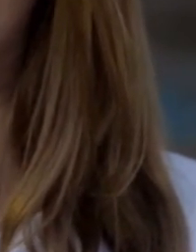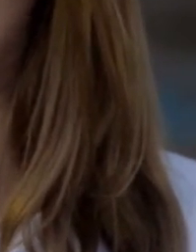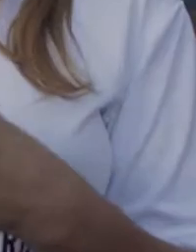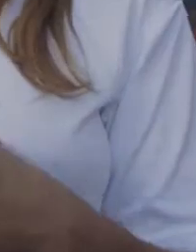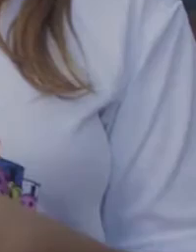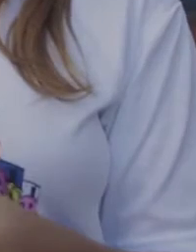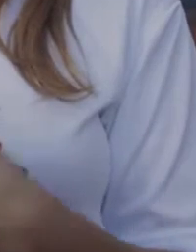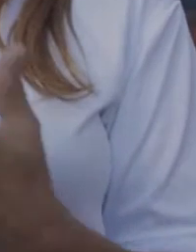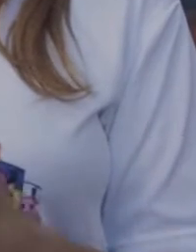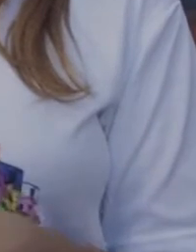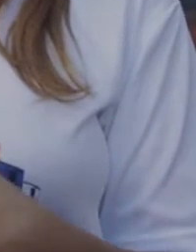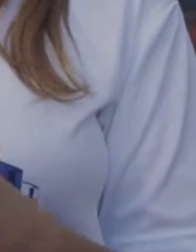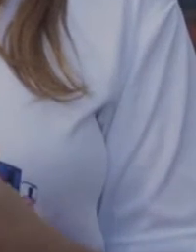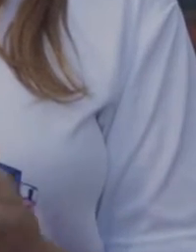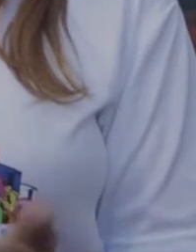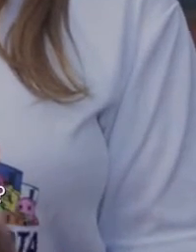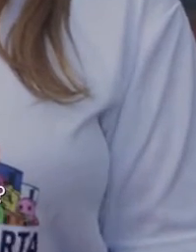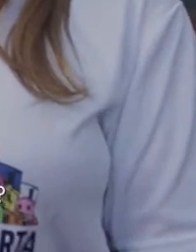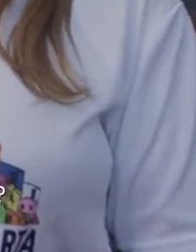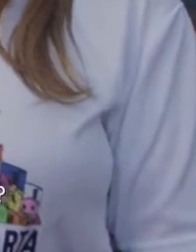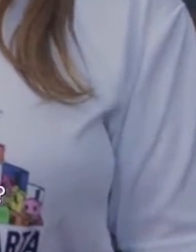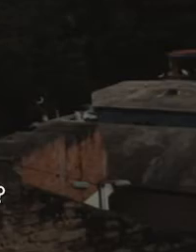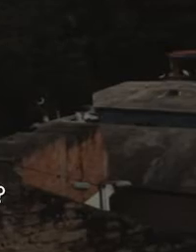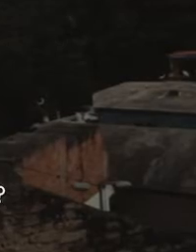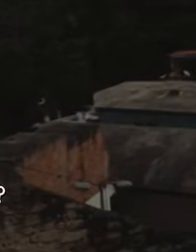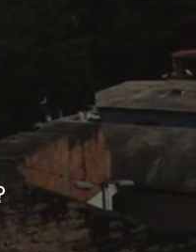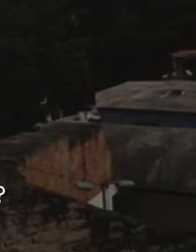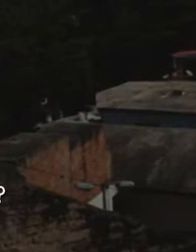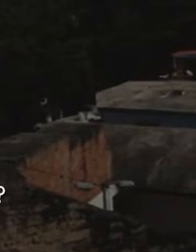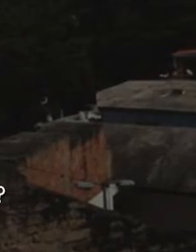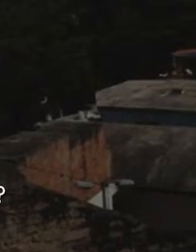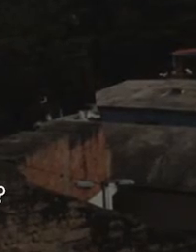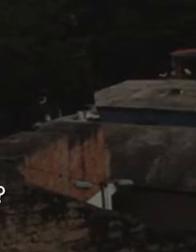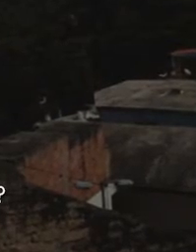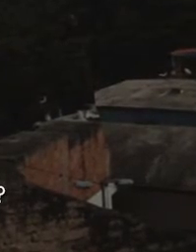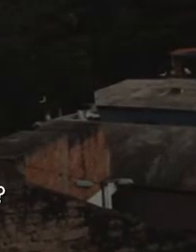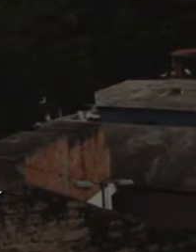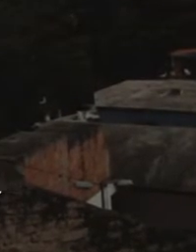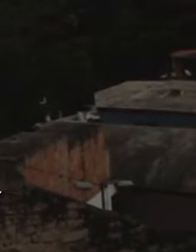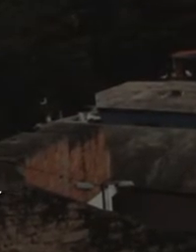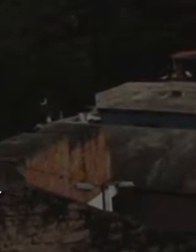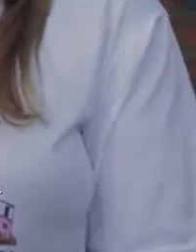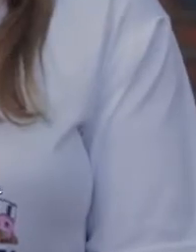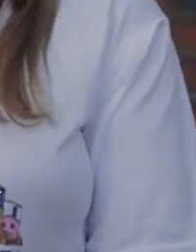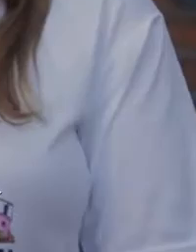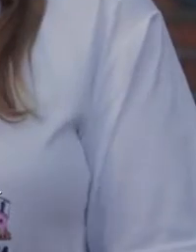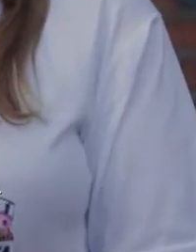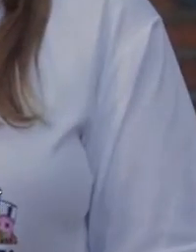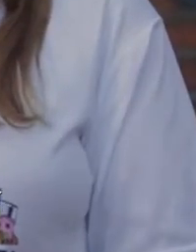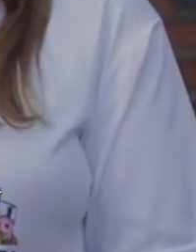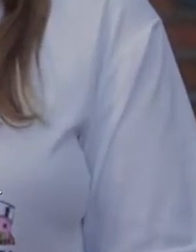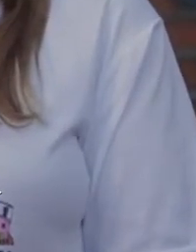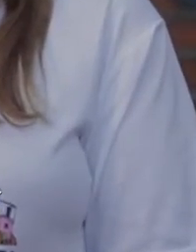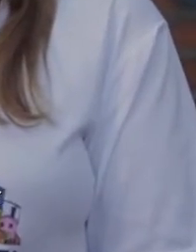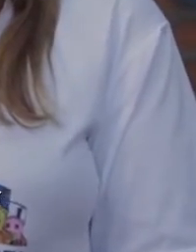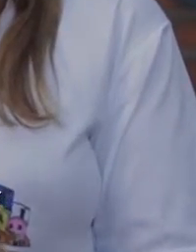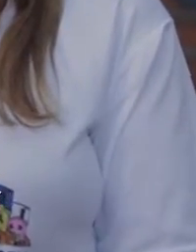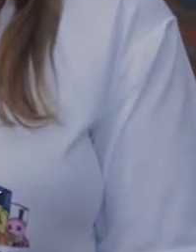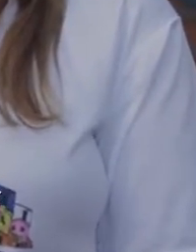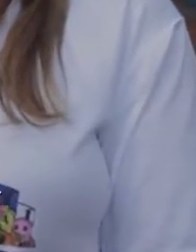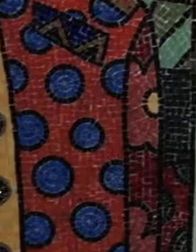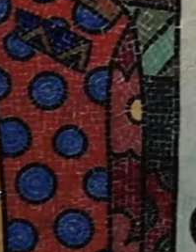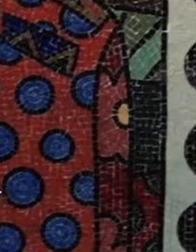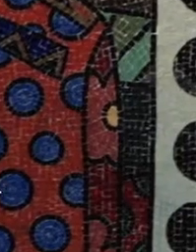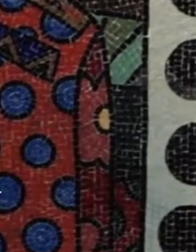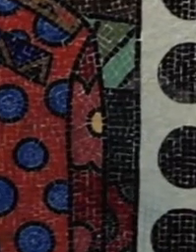Bolsa Família. Não era uma renda muito grande, mas por 2 anos eu fui levando, né? Eu tive esse suporte, né? Até